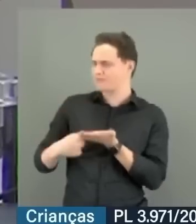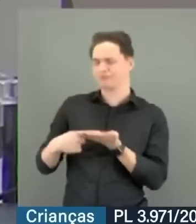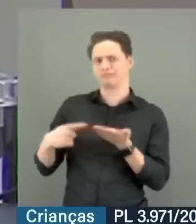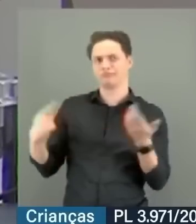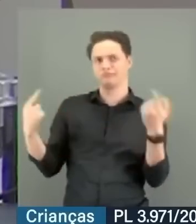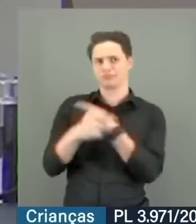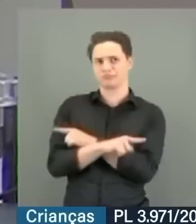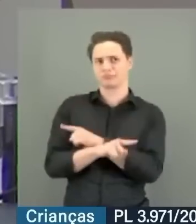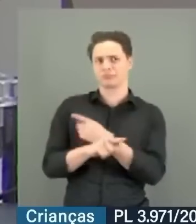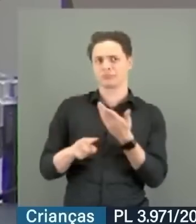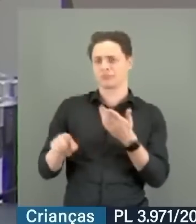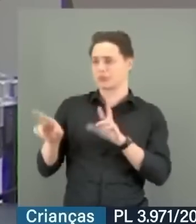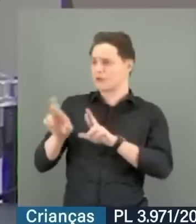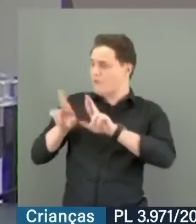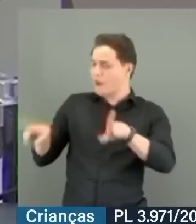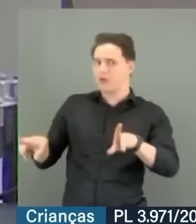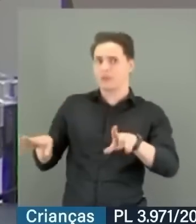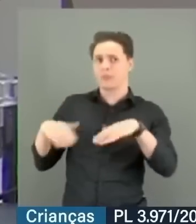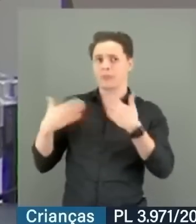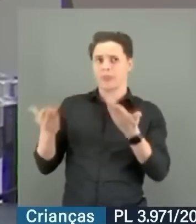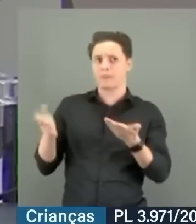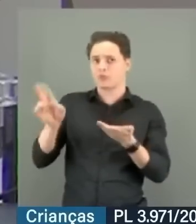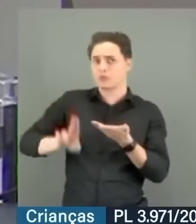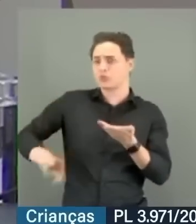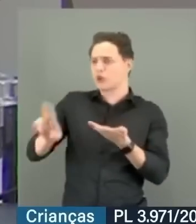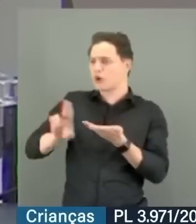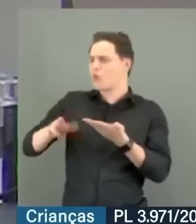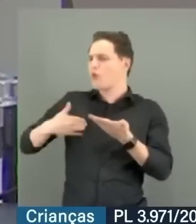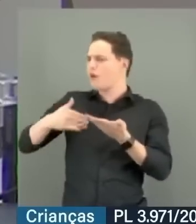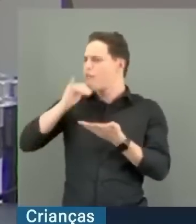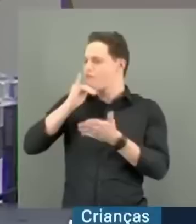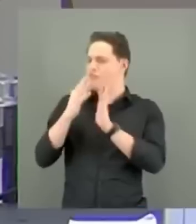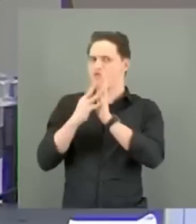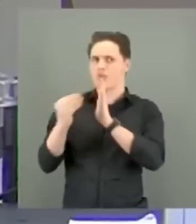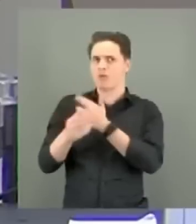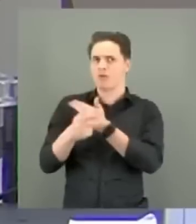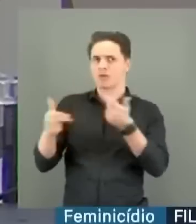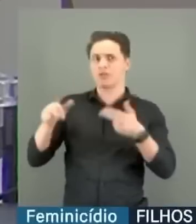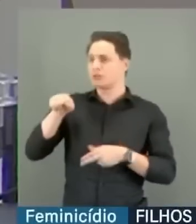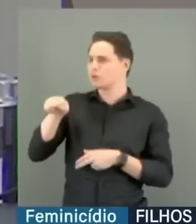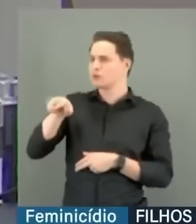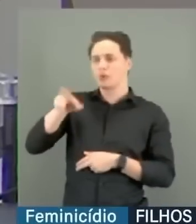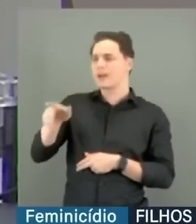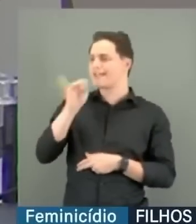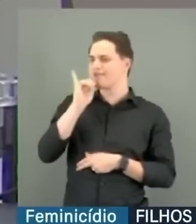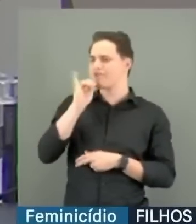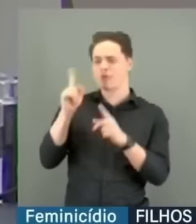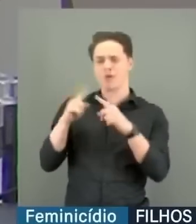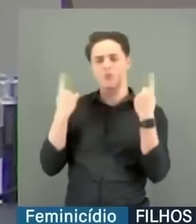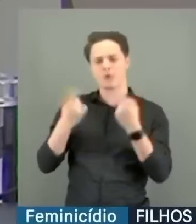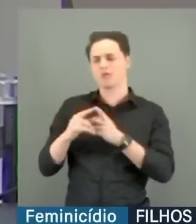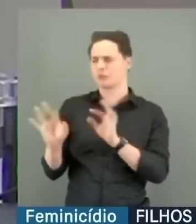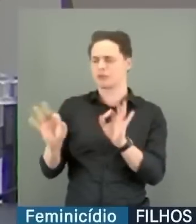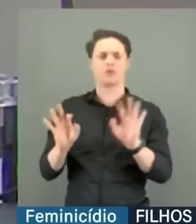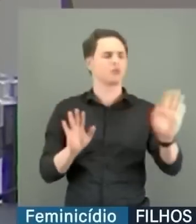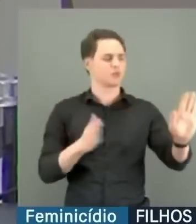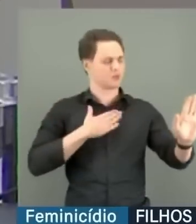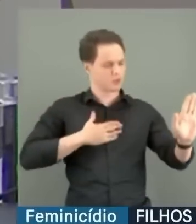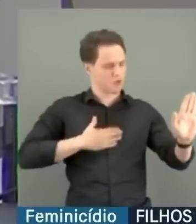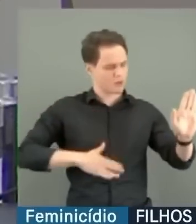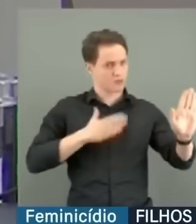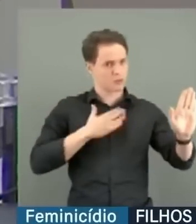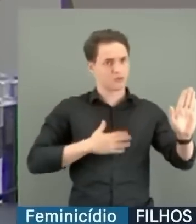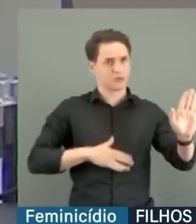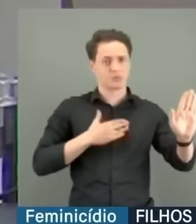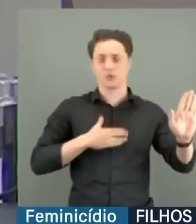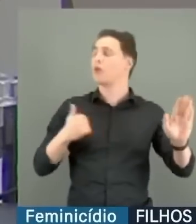bem, desconexas e usando isso como um grande exemplo. Isso não, aí não é general, exemplo de reunião nenhuma. General, pode ficar tranquilo. Pode ficar não, tranquilo.